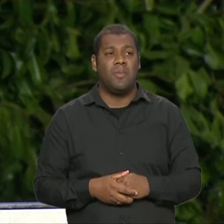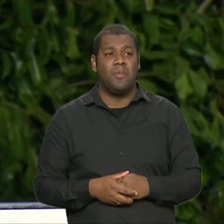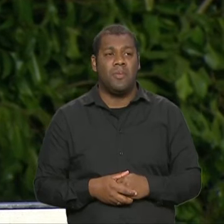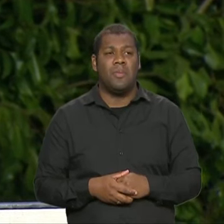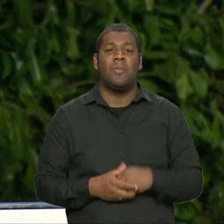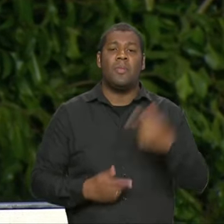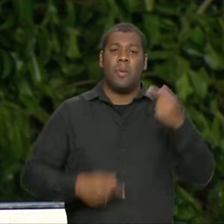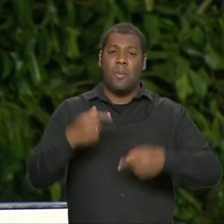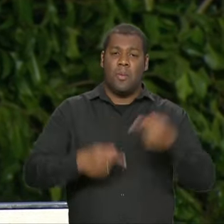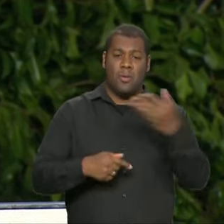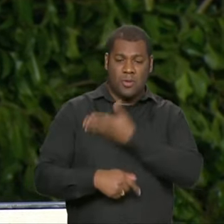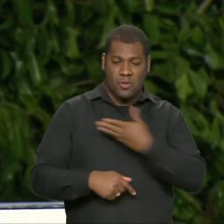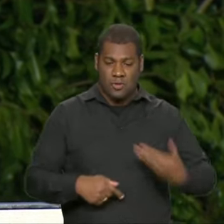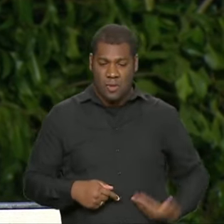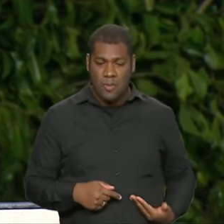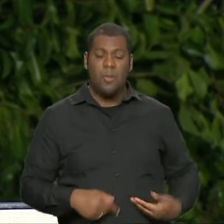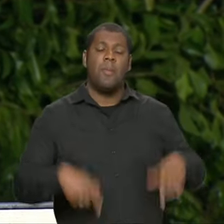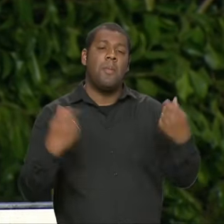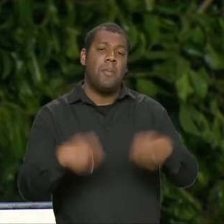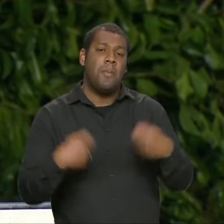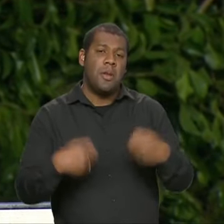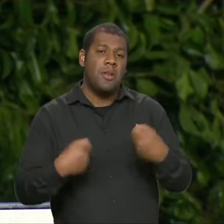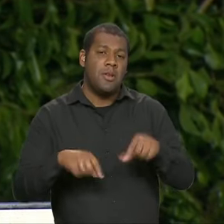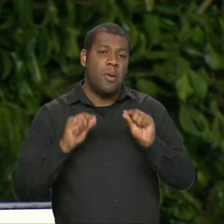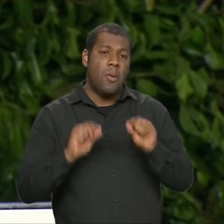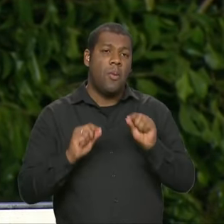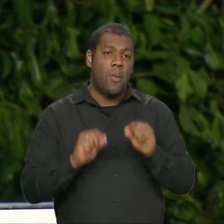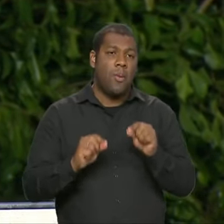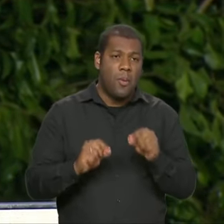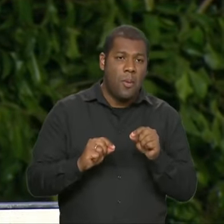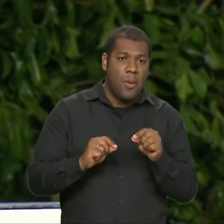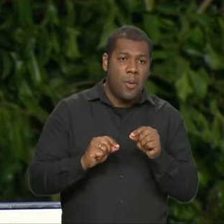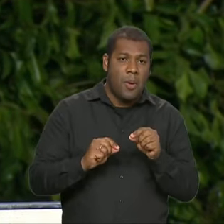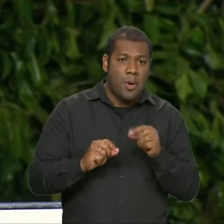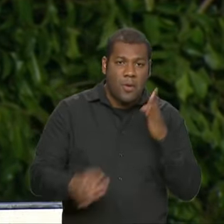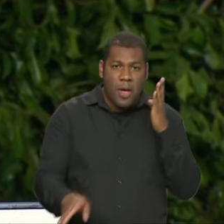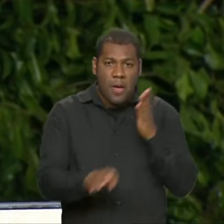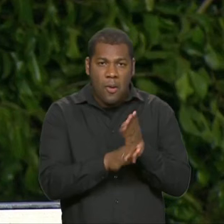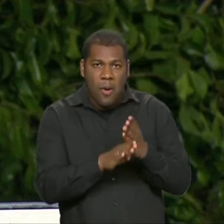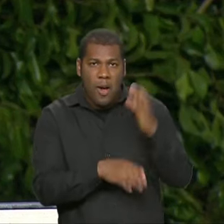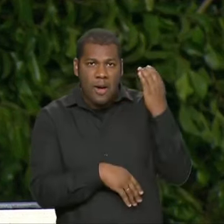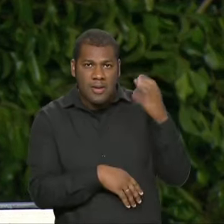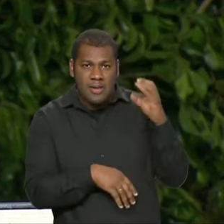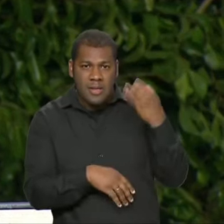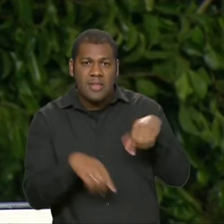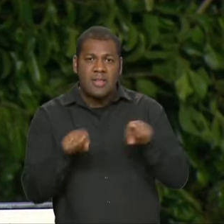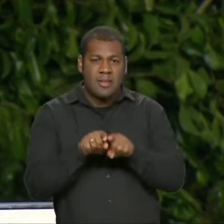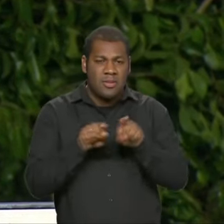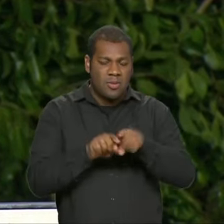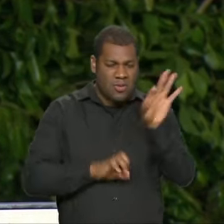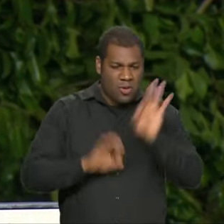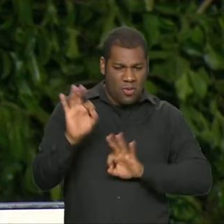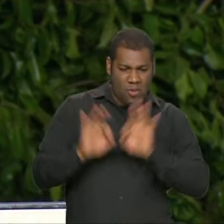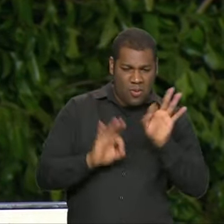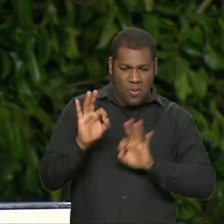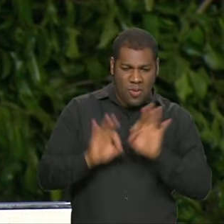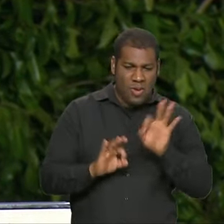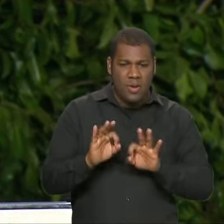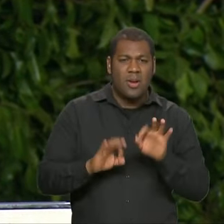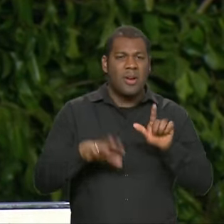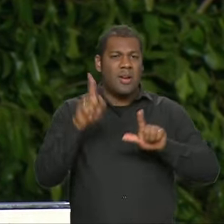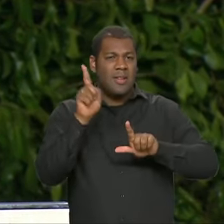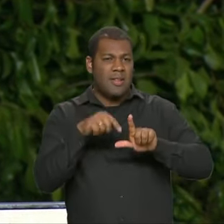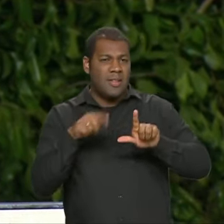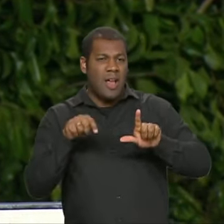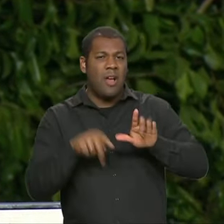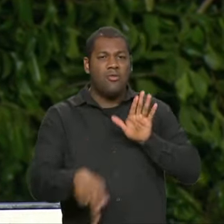de políticas públicas devem se basear em evidências científicas, em produção de cenários e dados